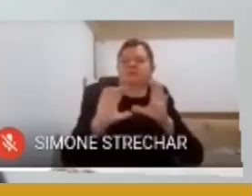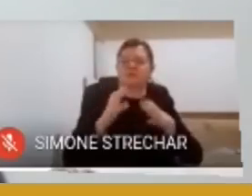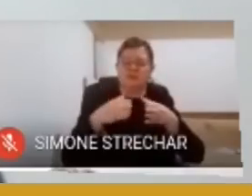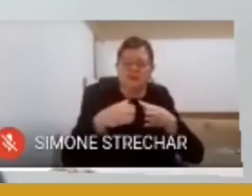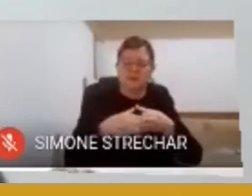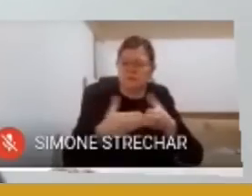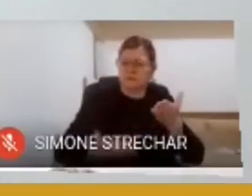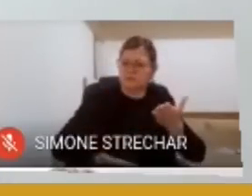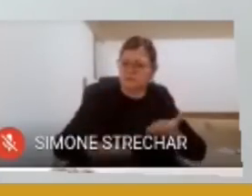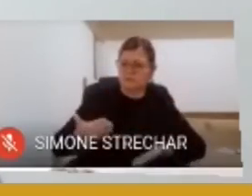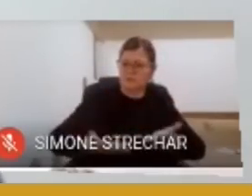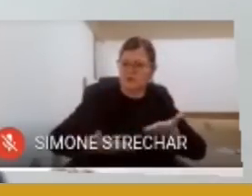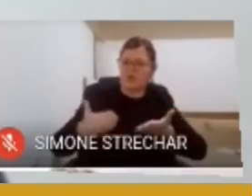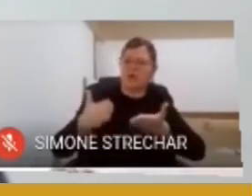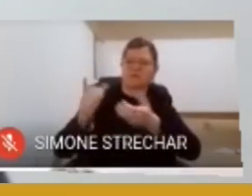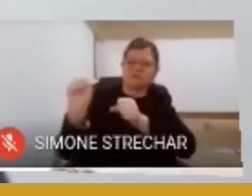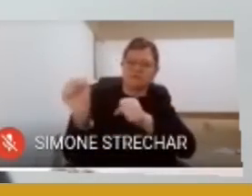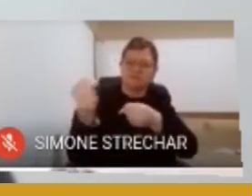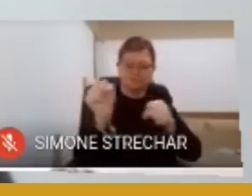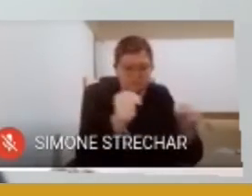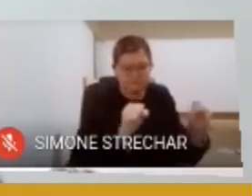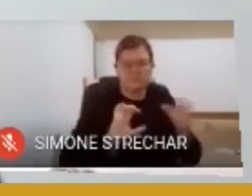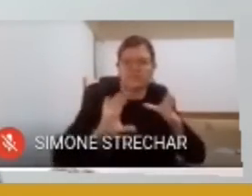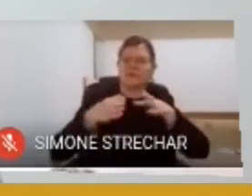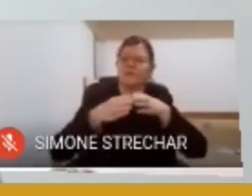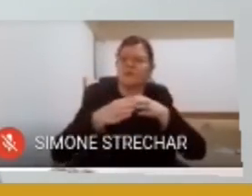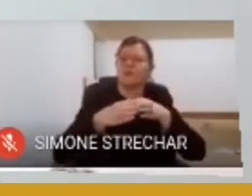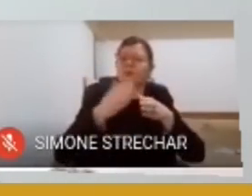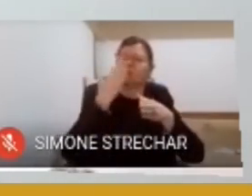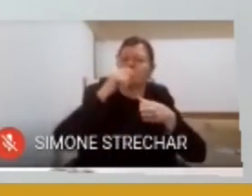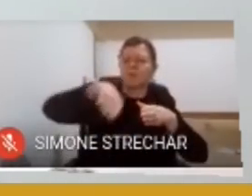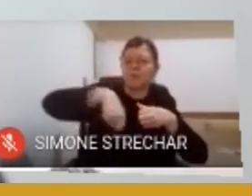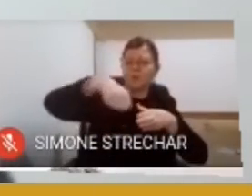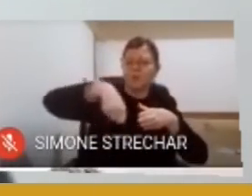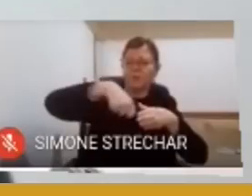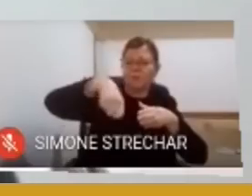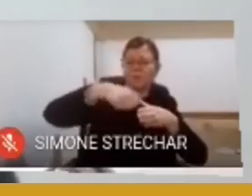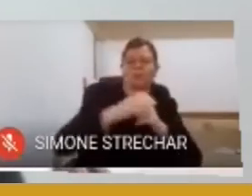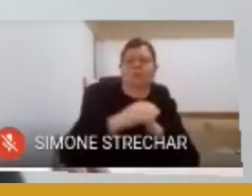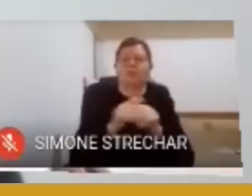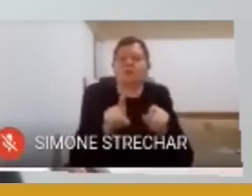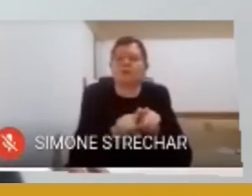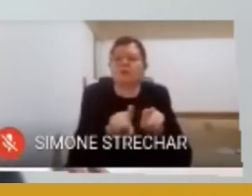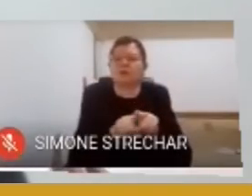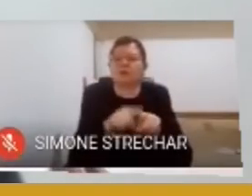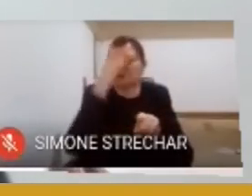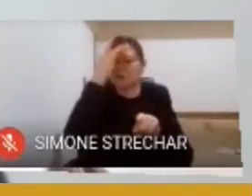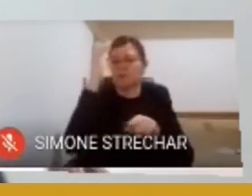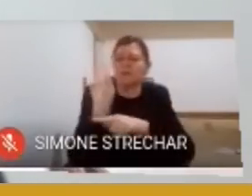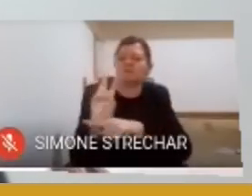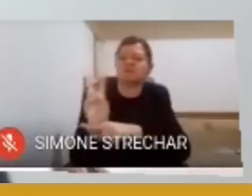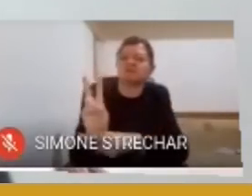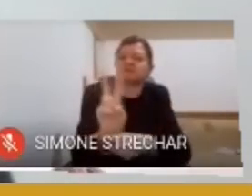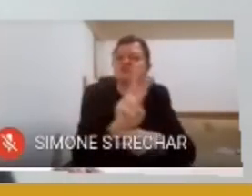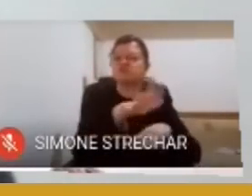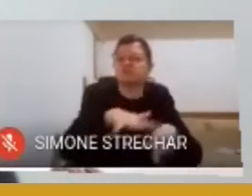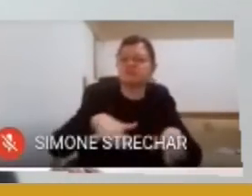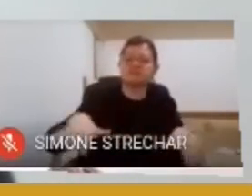escolas precisam falar a mesma língua, e quando eu digo escolas, são professores e professoras, são pedagogos e